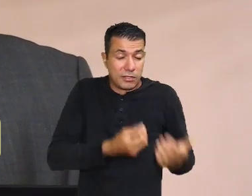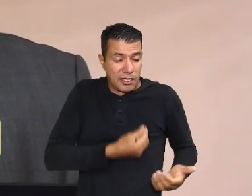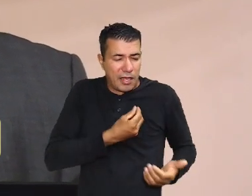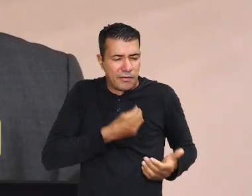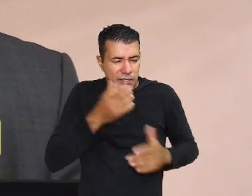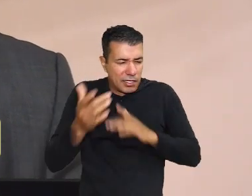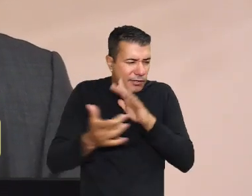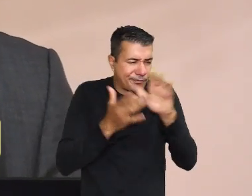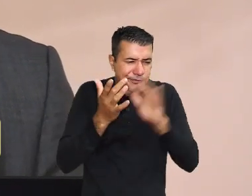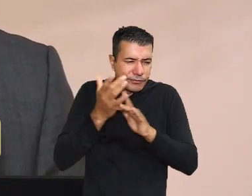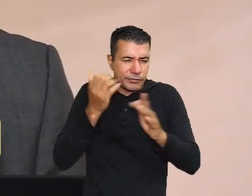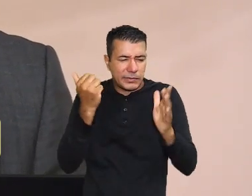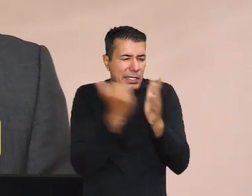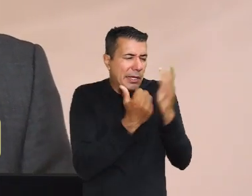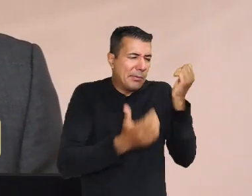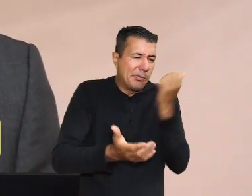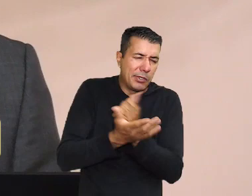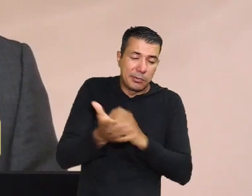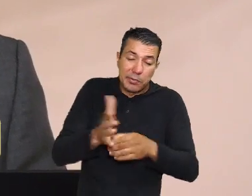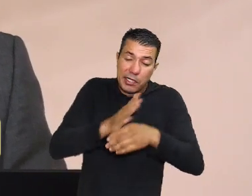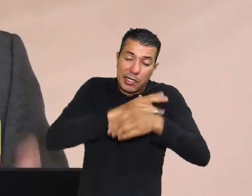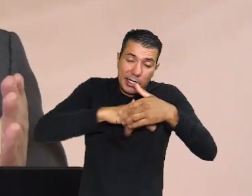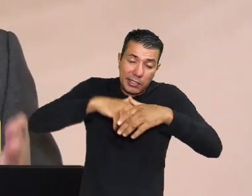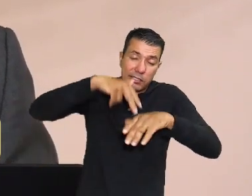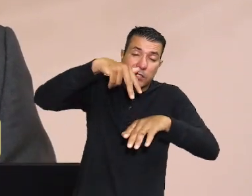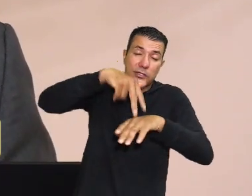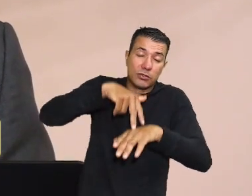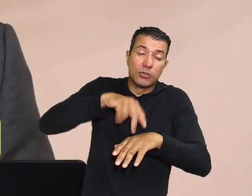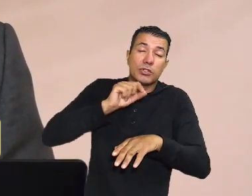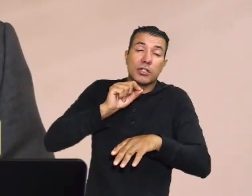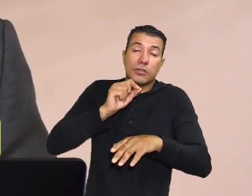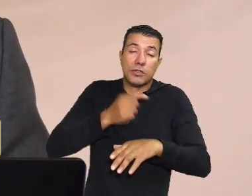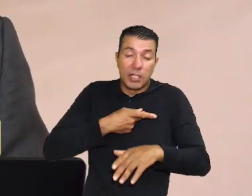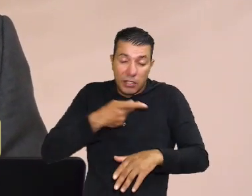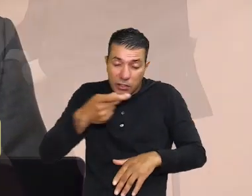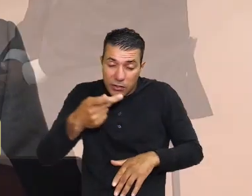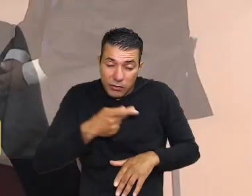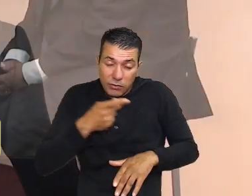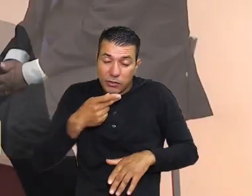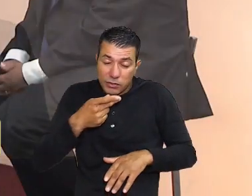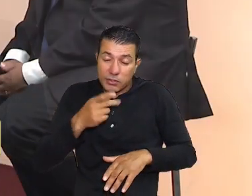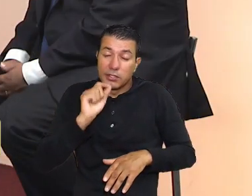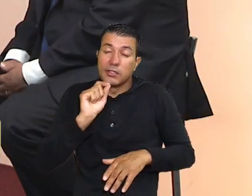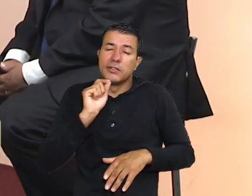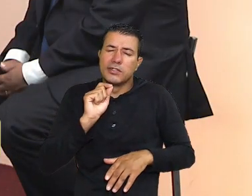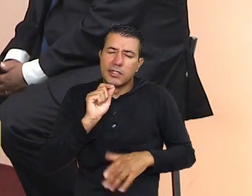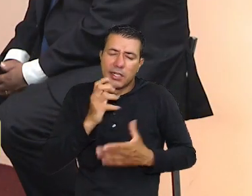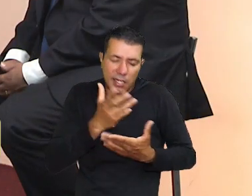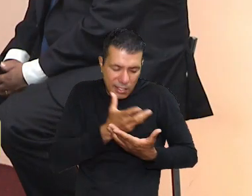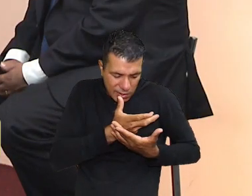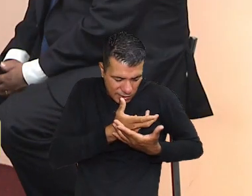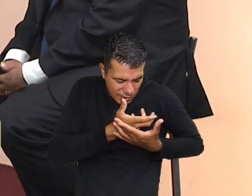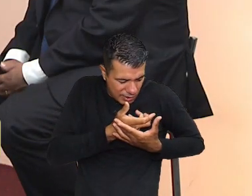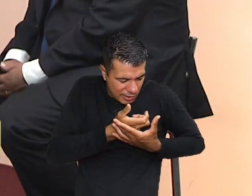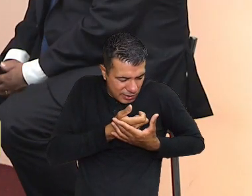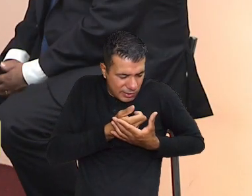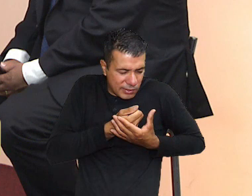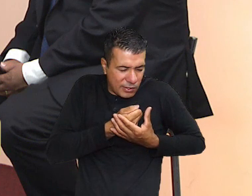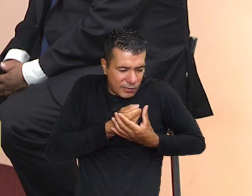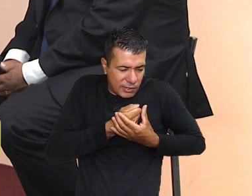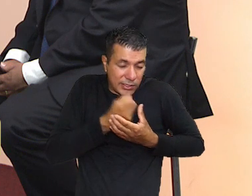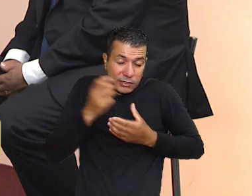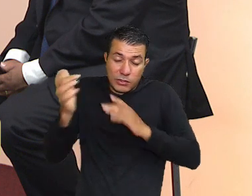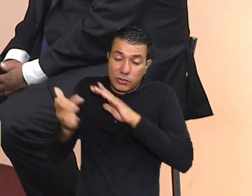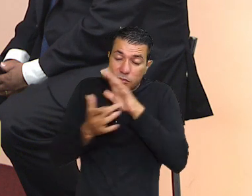pelos nossos pecados, mas a ressurreição de Cristo é a garantia que eu e os amigos que estão nos assistindo temos de que quando